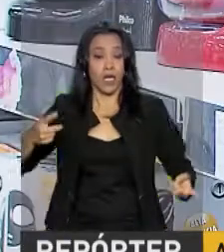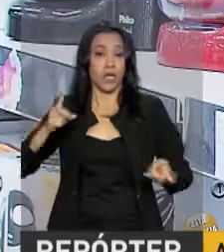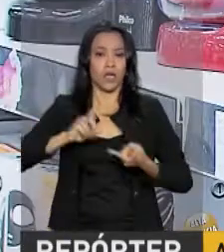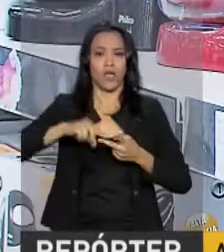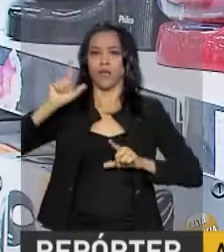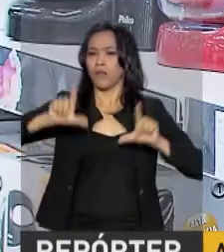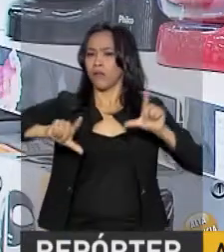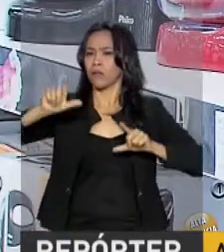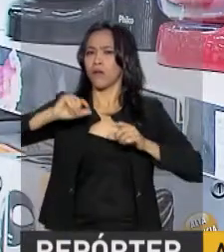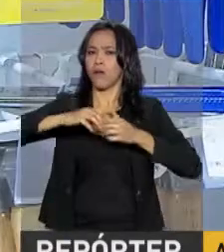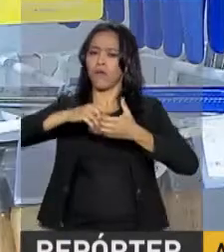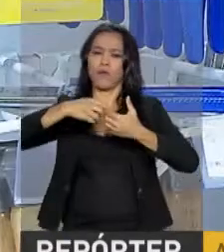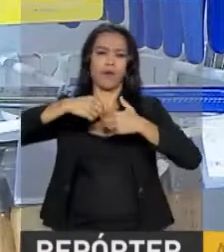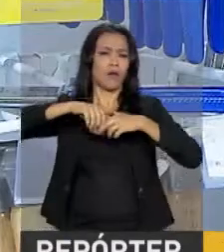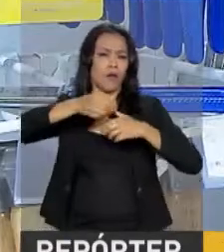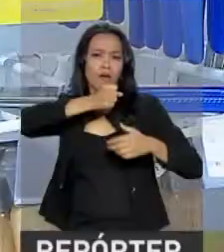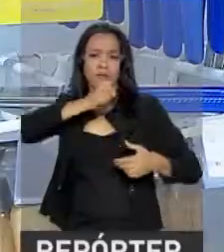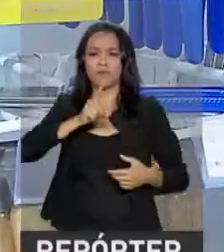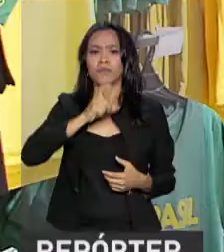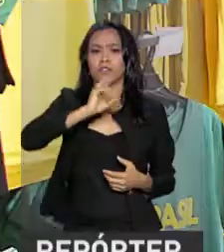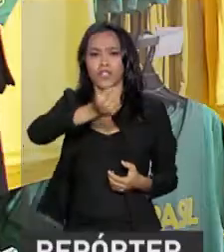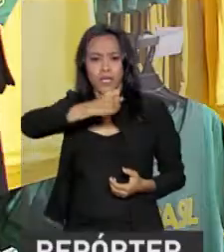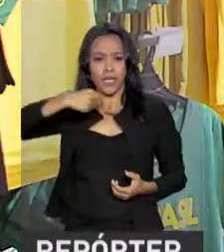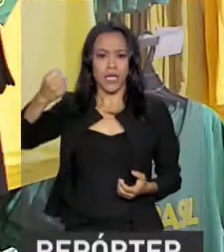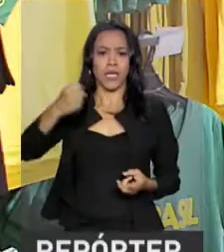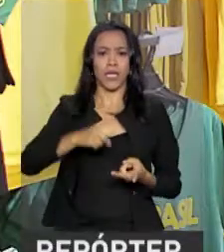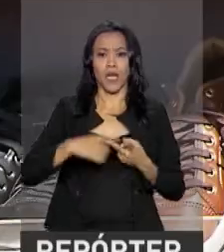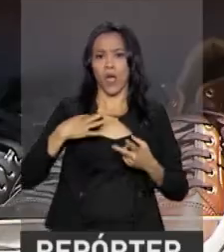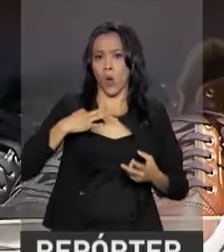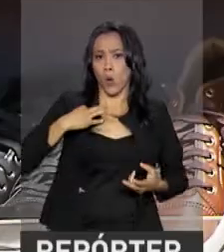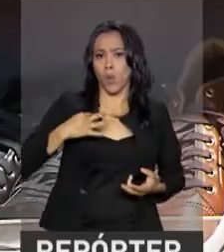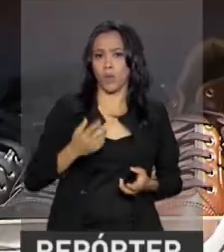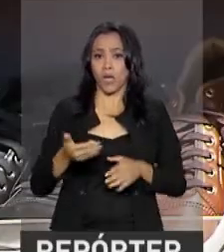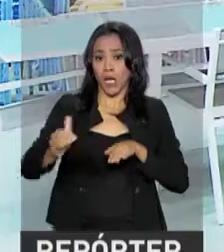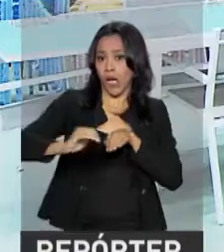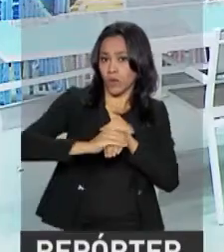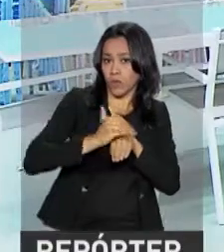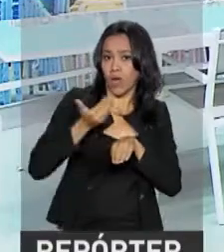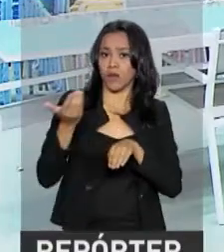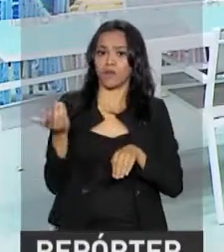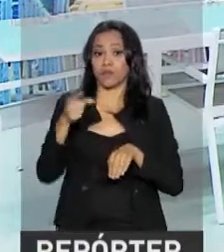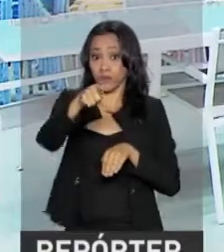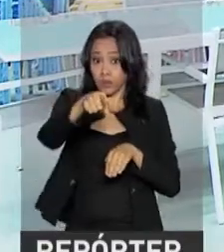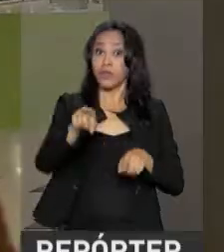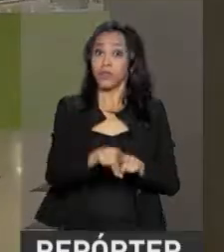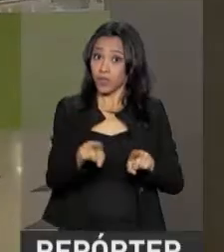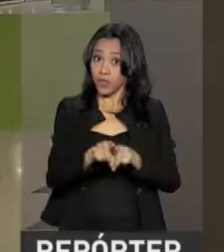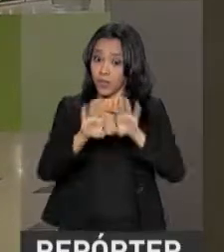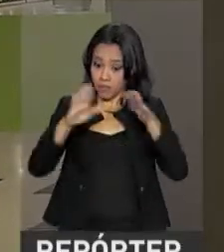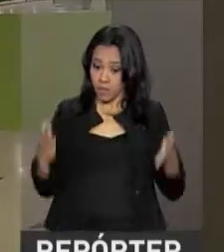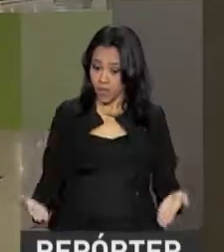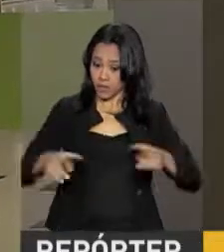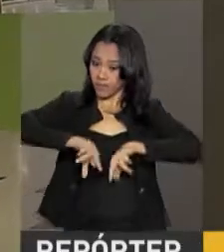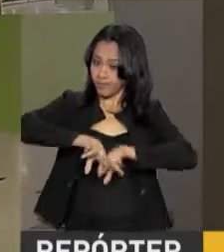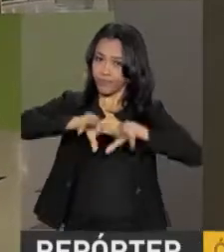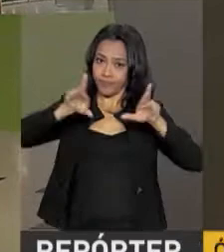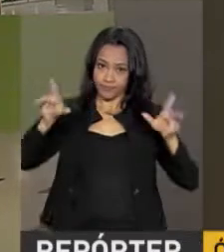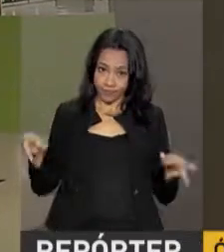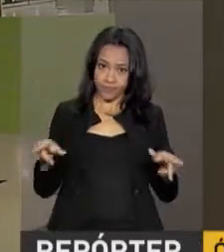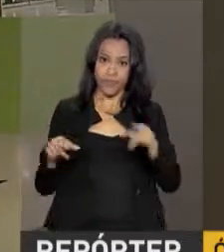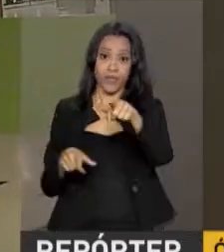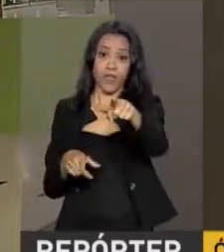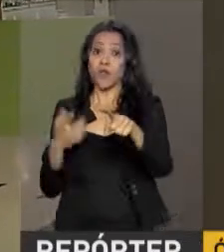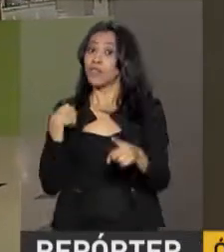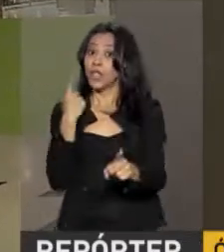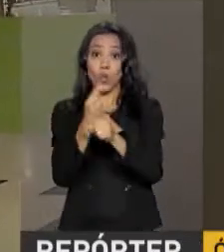e eletrodomésticos ferramentas roupas calçados e até móveis você encontra vários isso